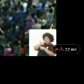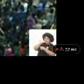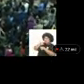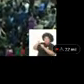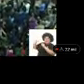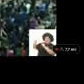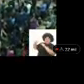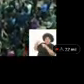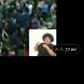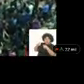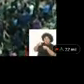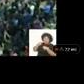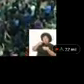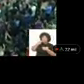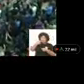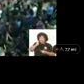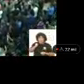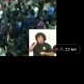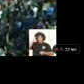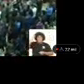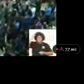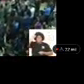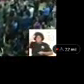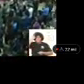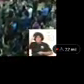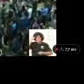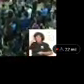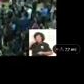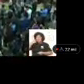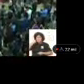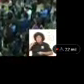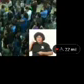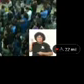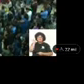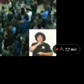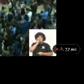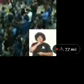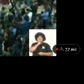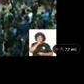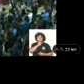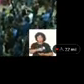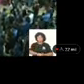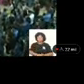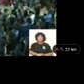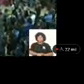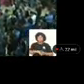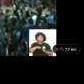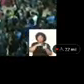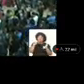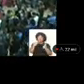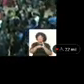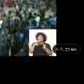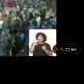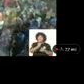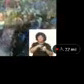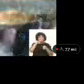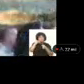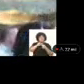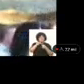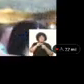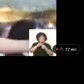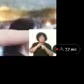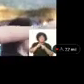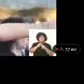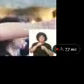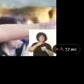da mentira. Ele é o pai da mentira. Tudo que nós fizemos, irmãos, meus amigos